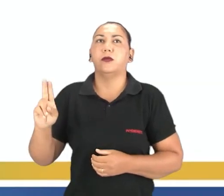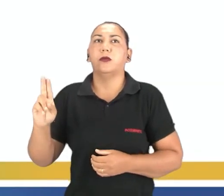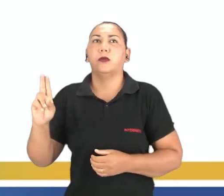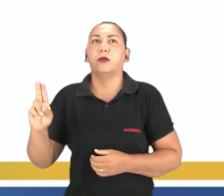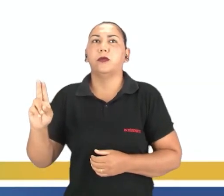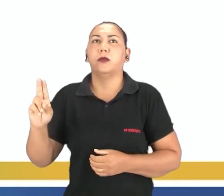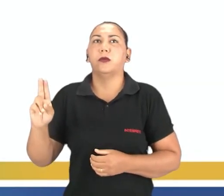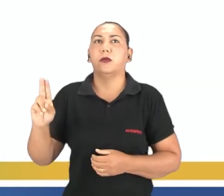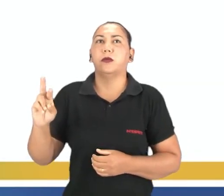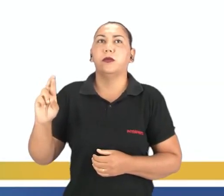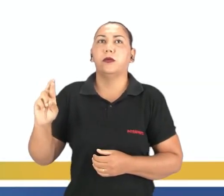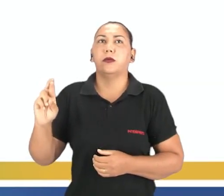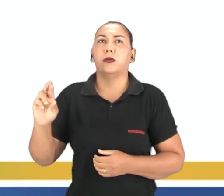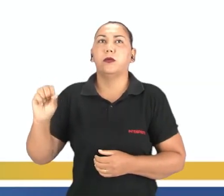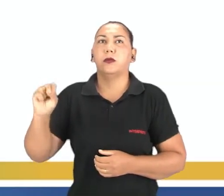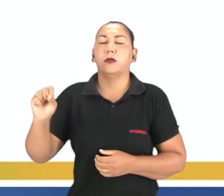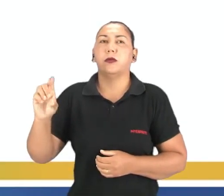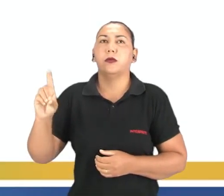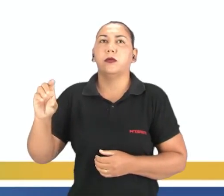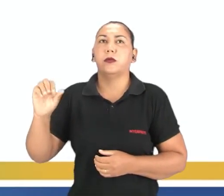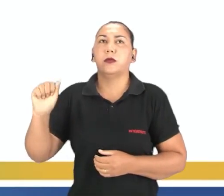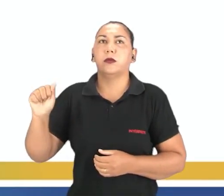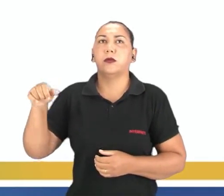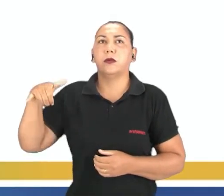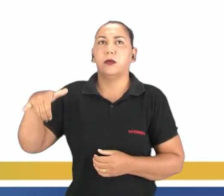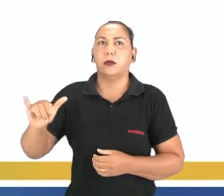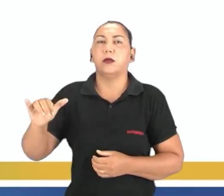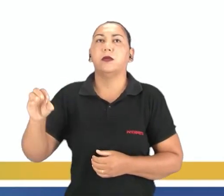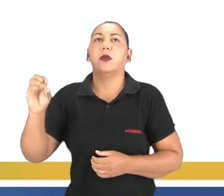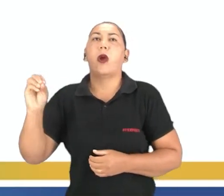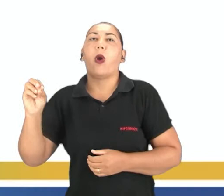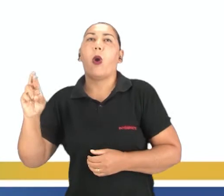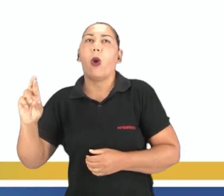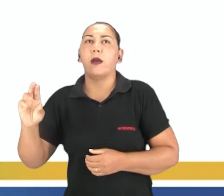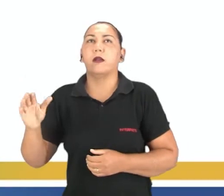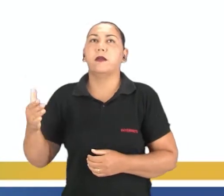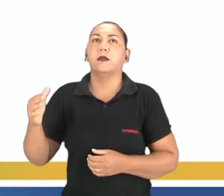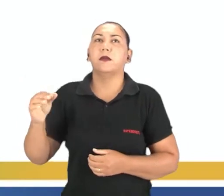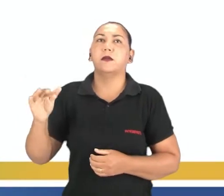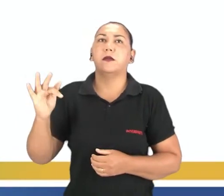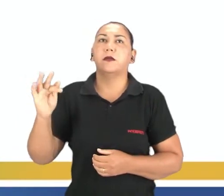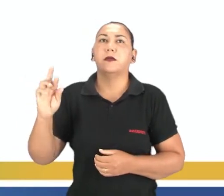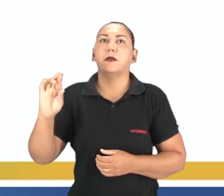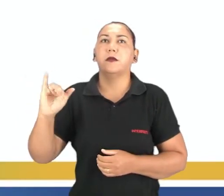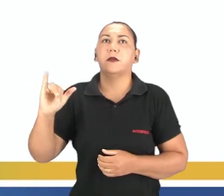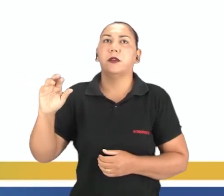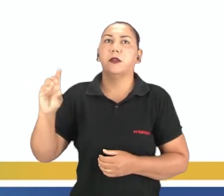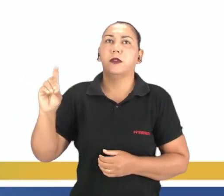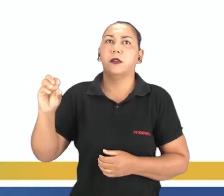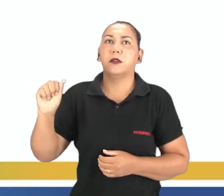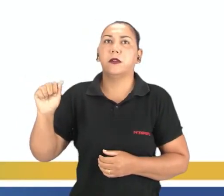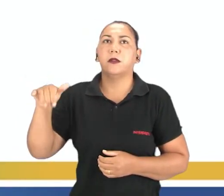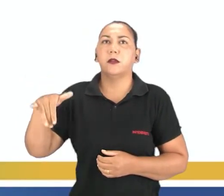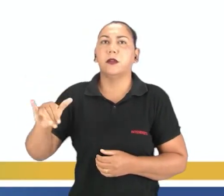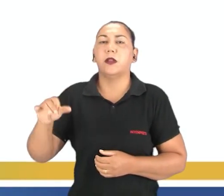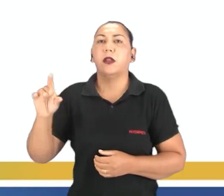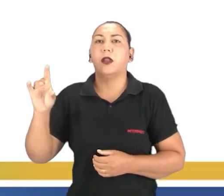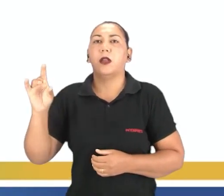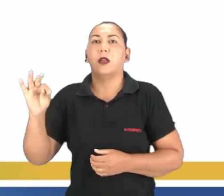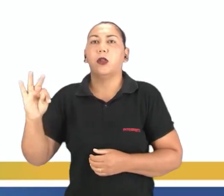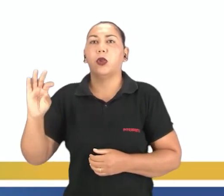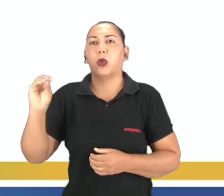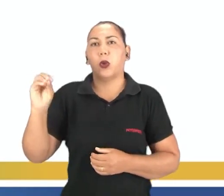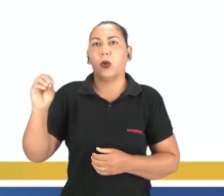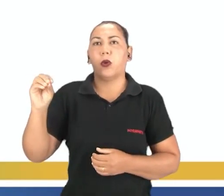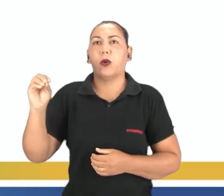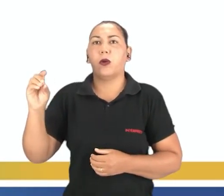or. Que ideias, que tipo de conjunções de linking words são essas? Letra A. Conjunções alternativas